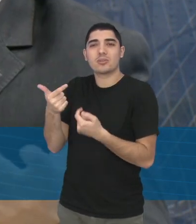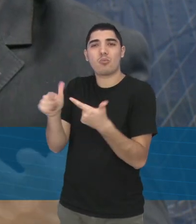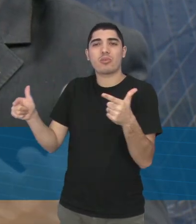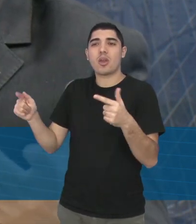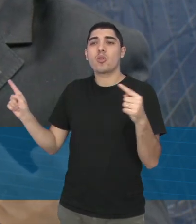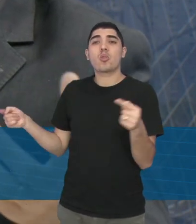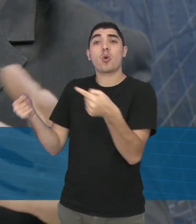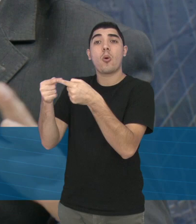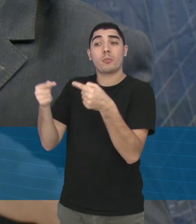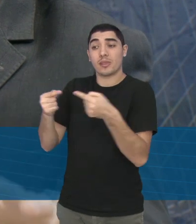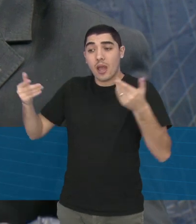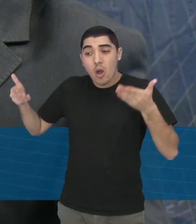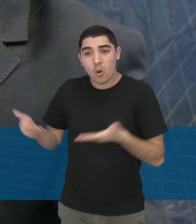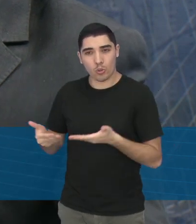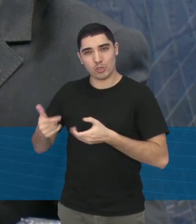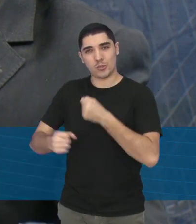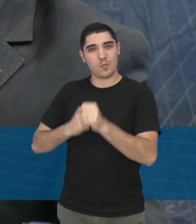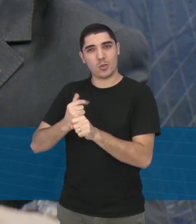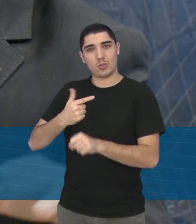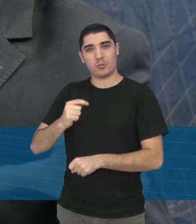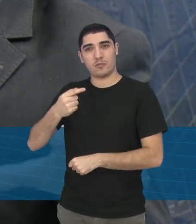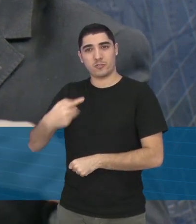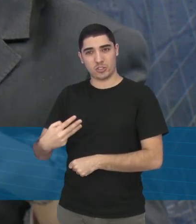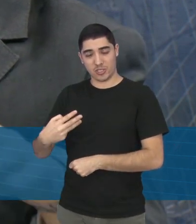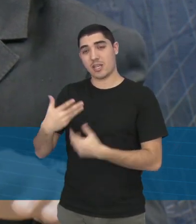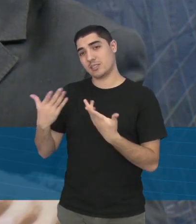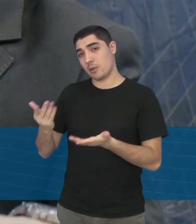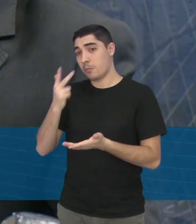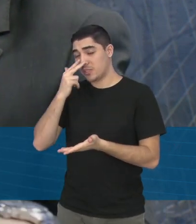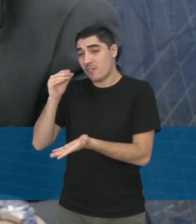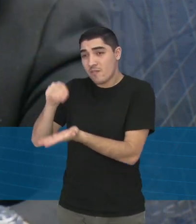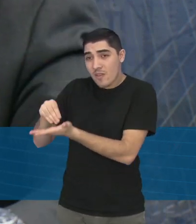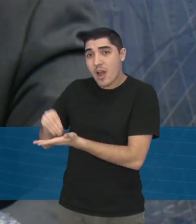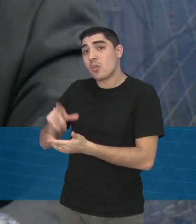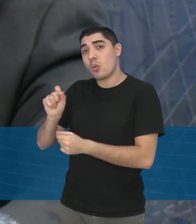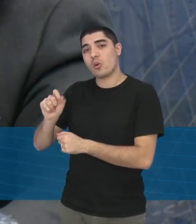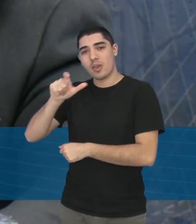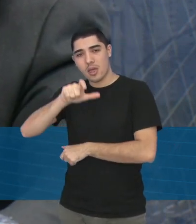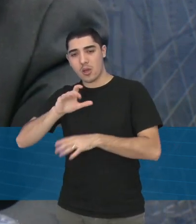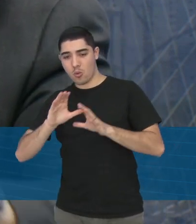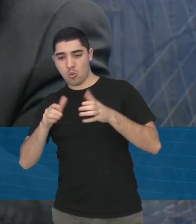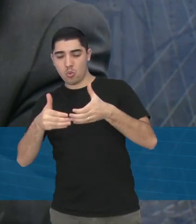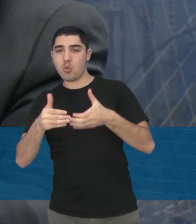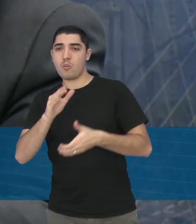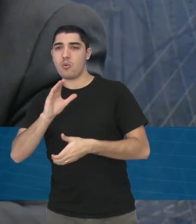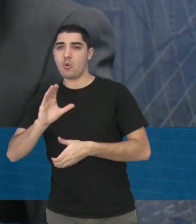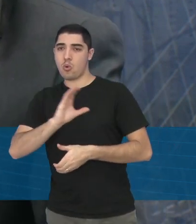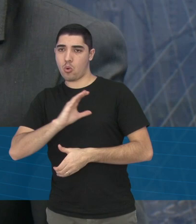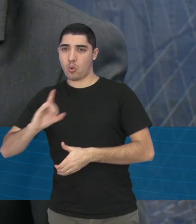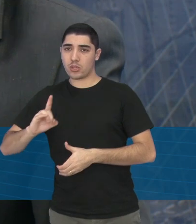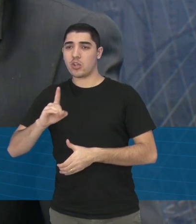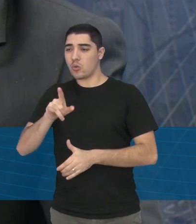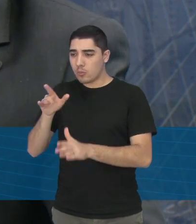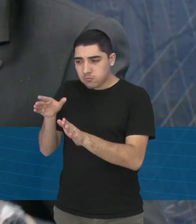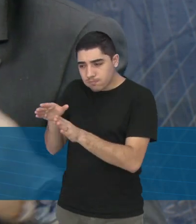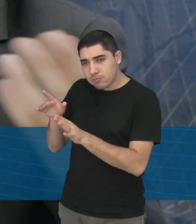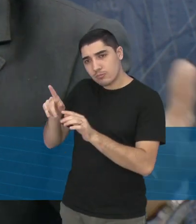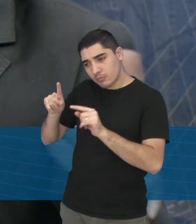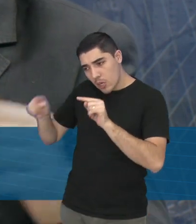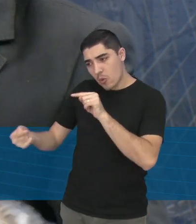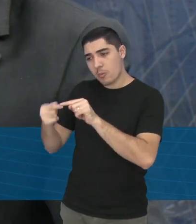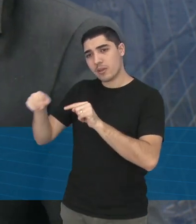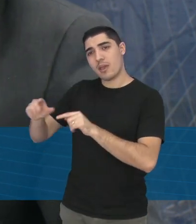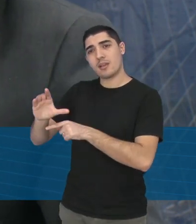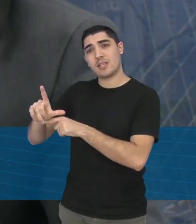empresariado, a dificuldade de se ter uma coordenação dentro da CLT pode ser um dos fatores importantes até para que se